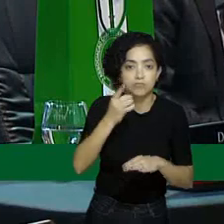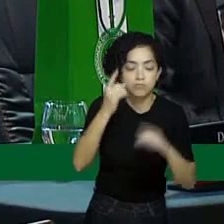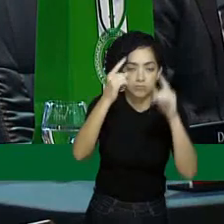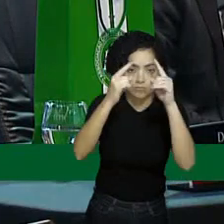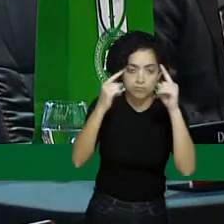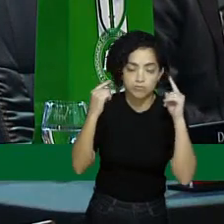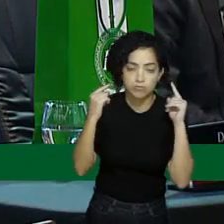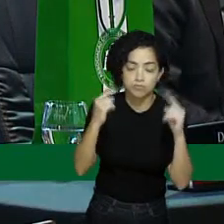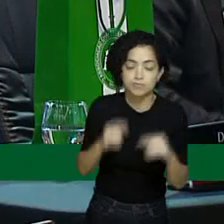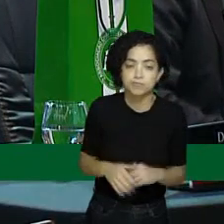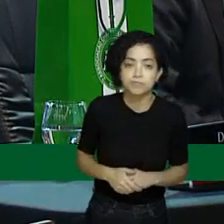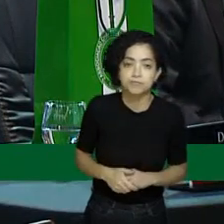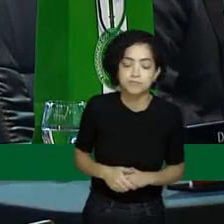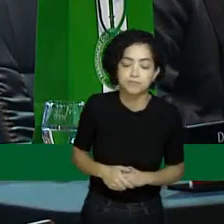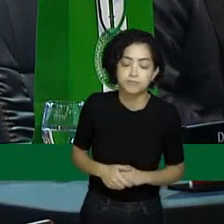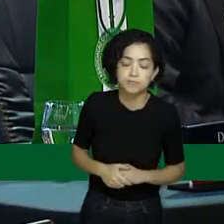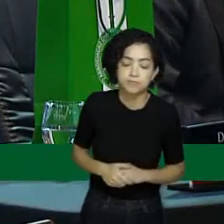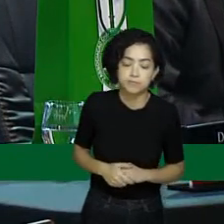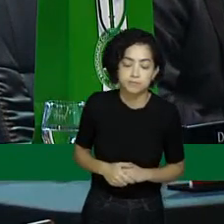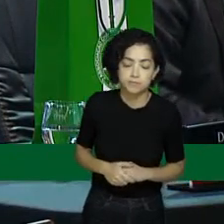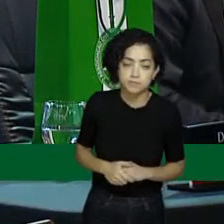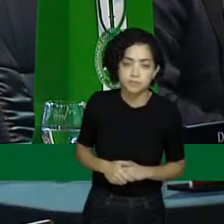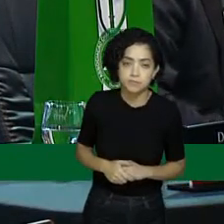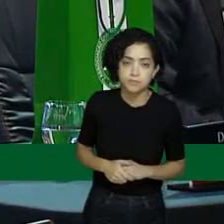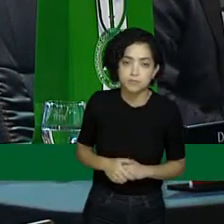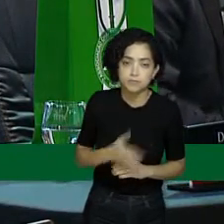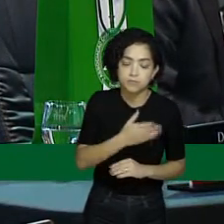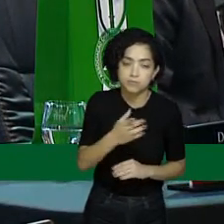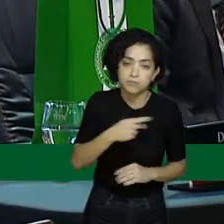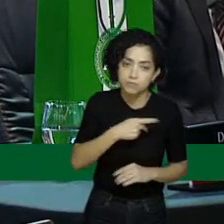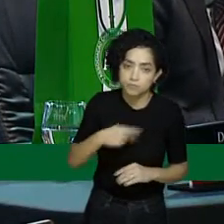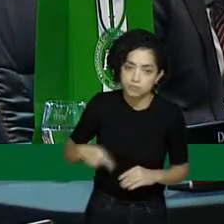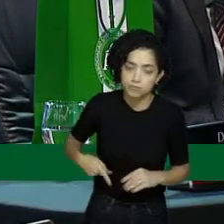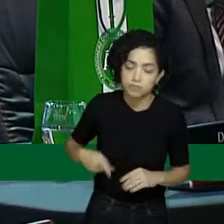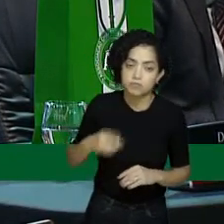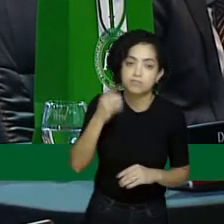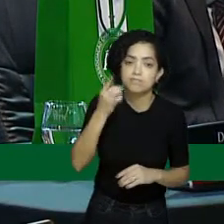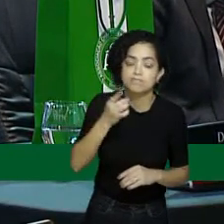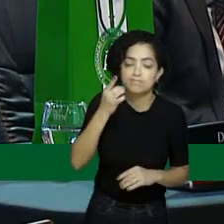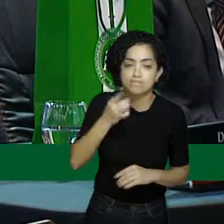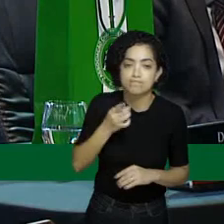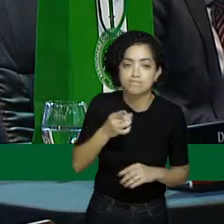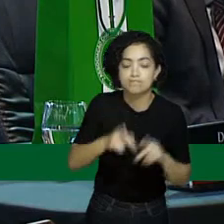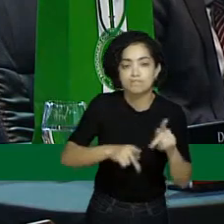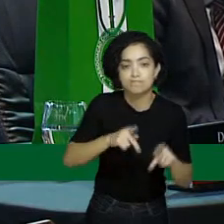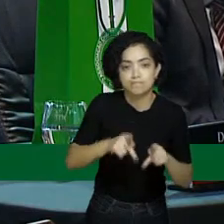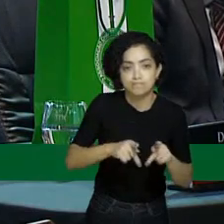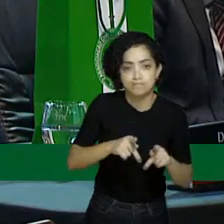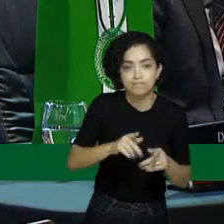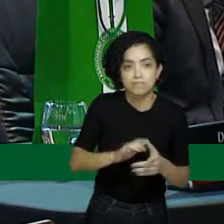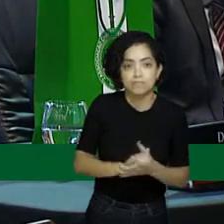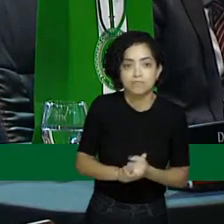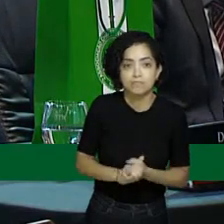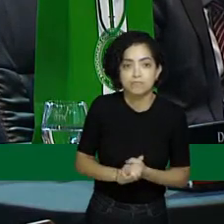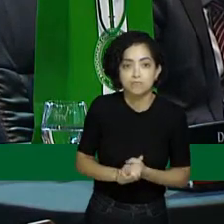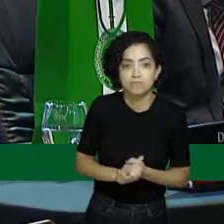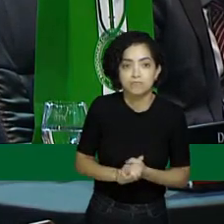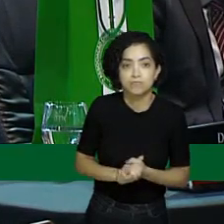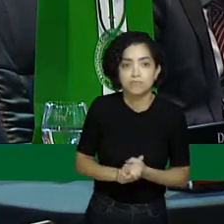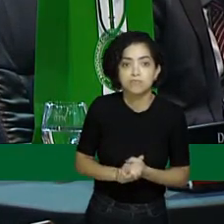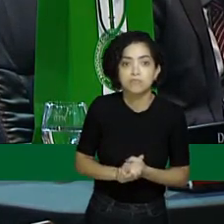Senhor presidente, senhores deputados, senhoras deputadas, estimados catarinenses, o filó era um costume